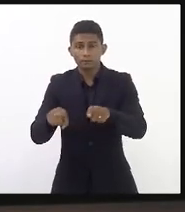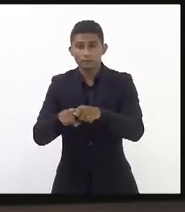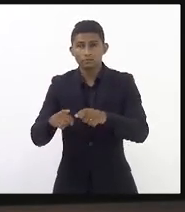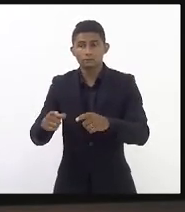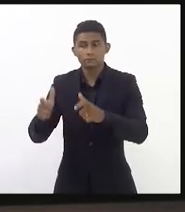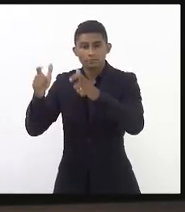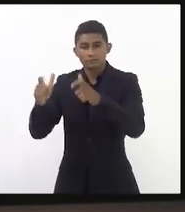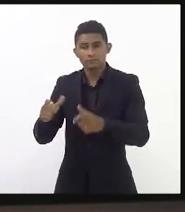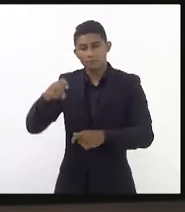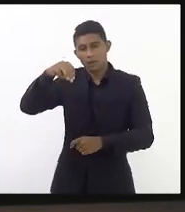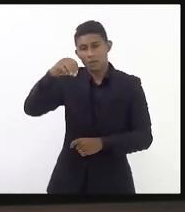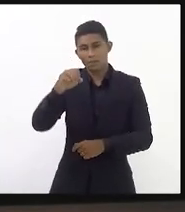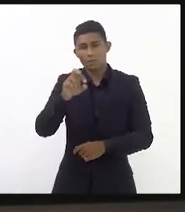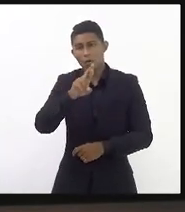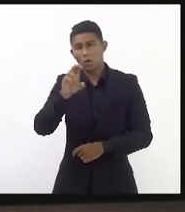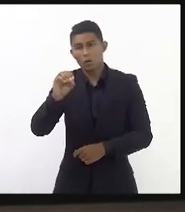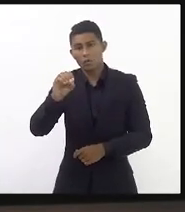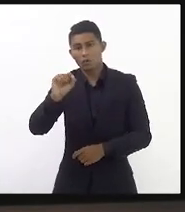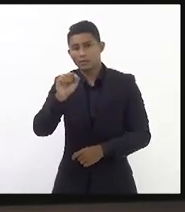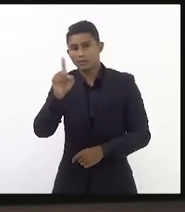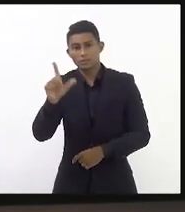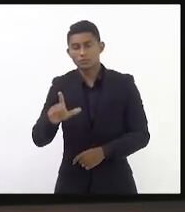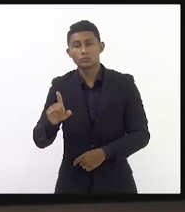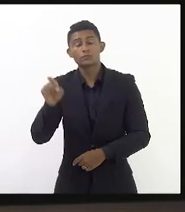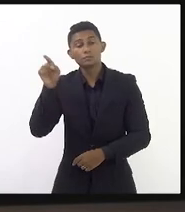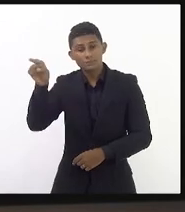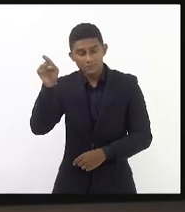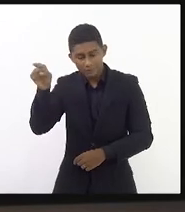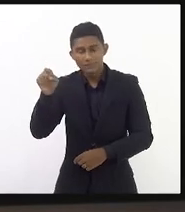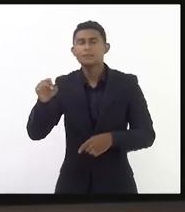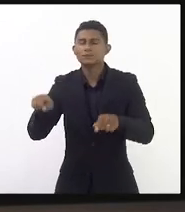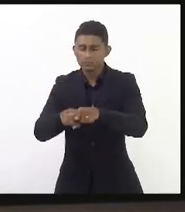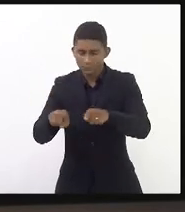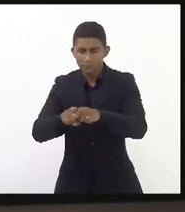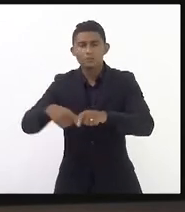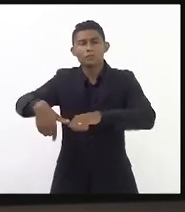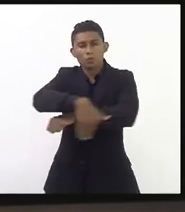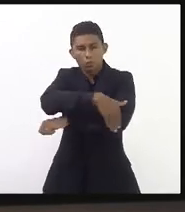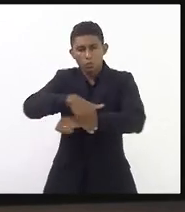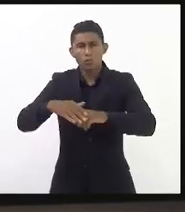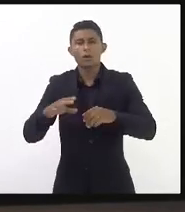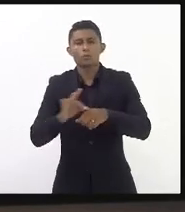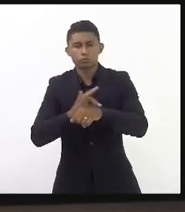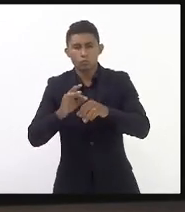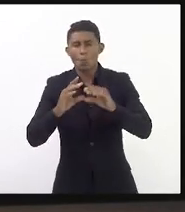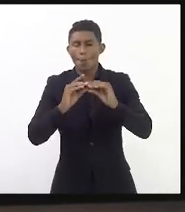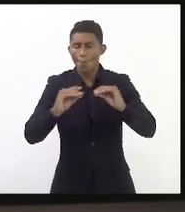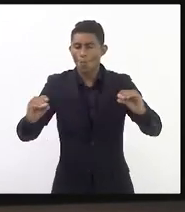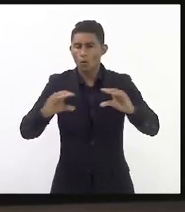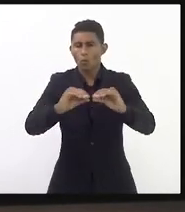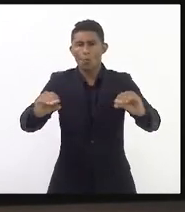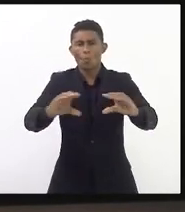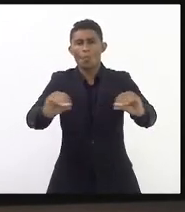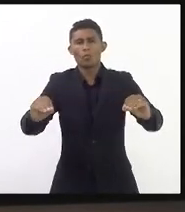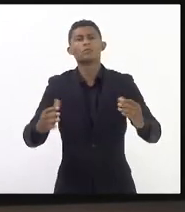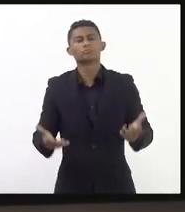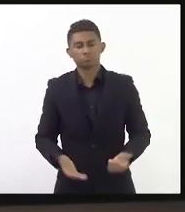do ex-vereador Dudu Soares, também estão sendo asfaltadas. São João de Meriti está